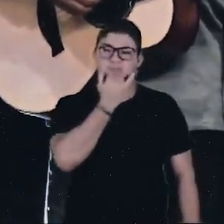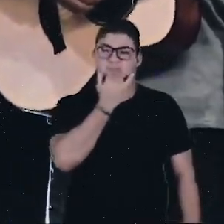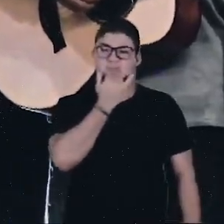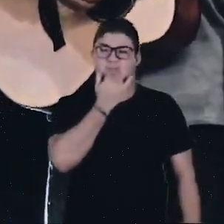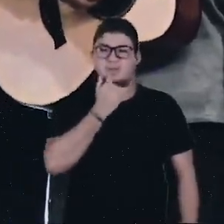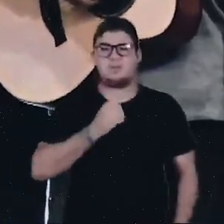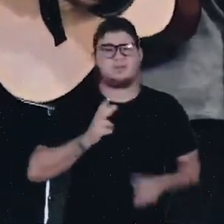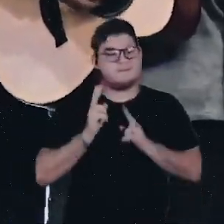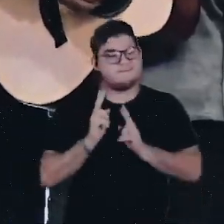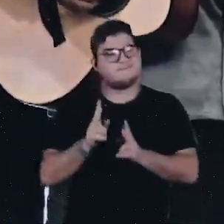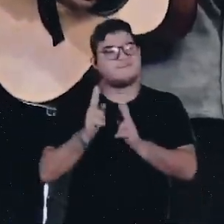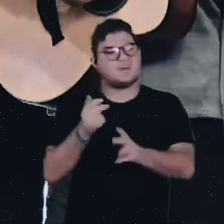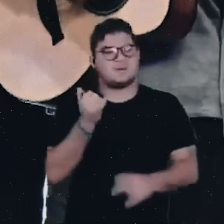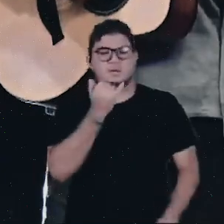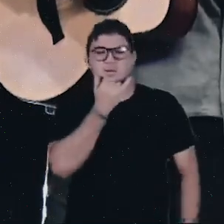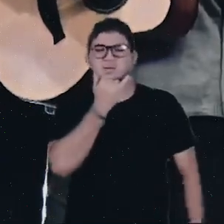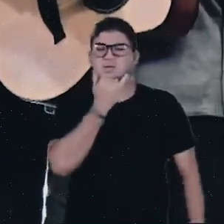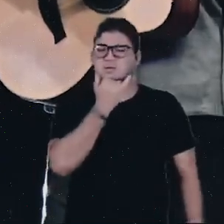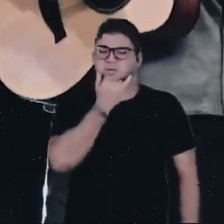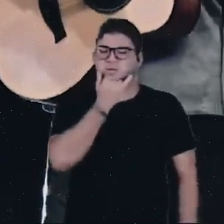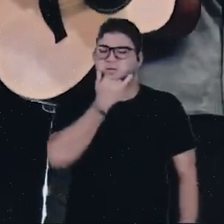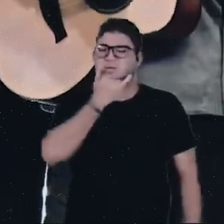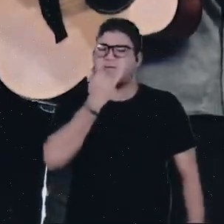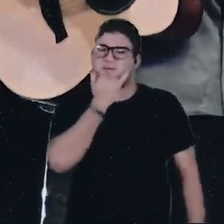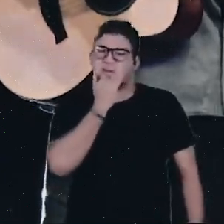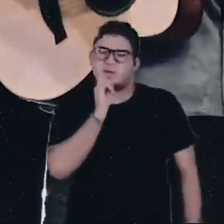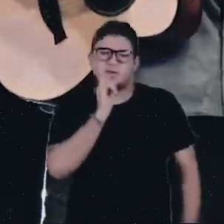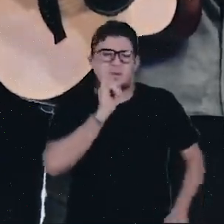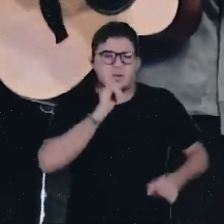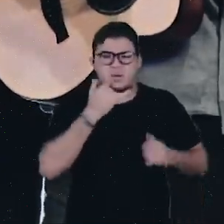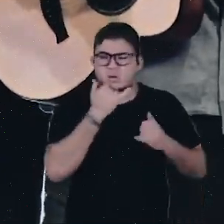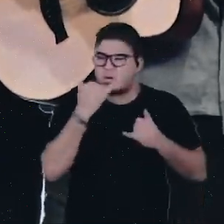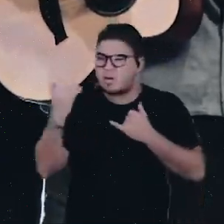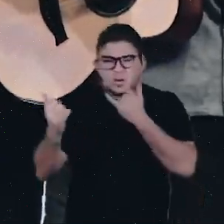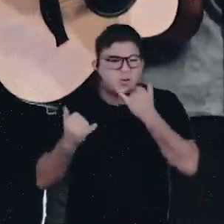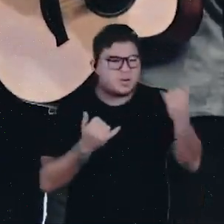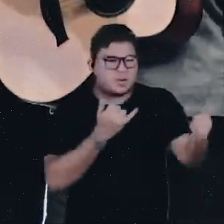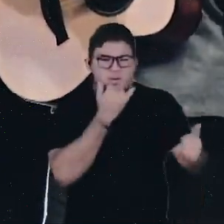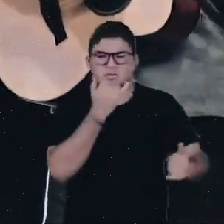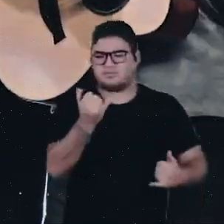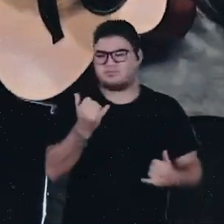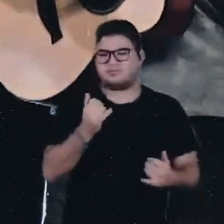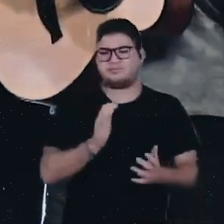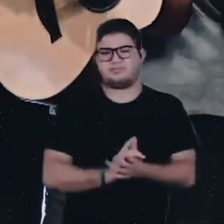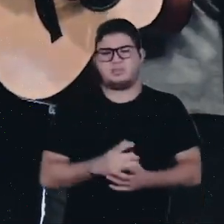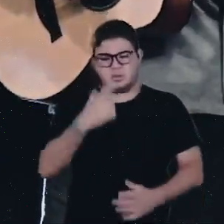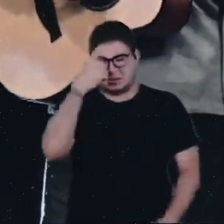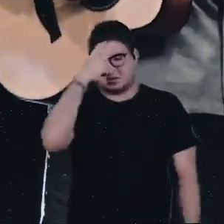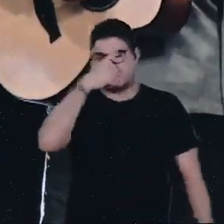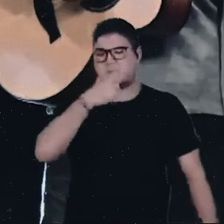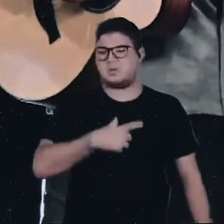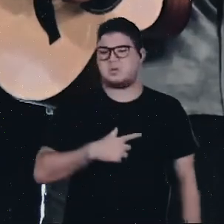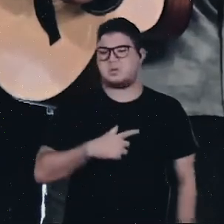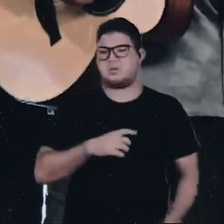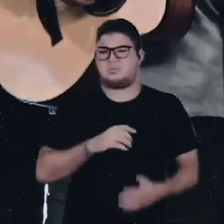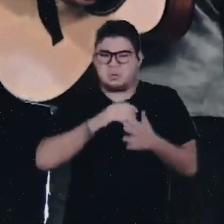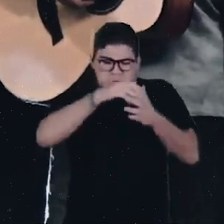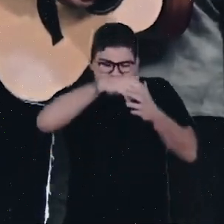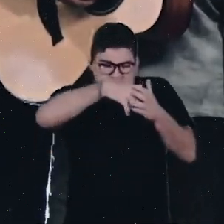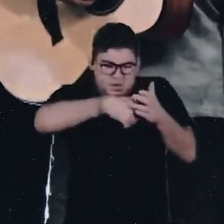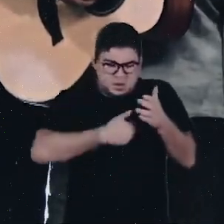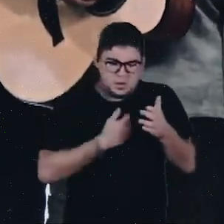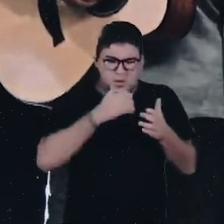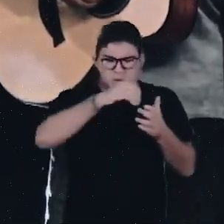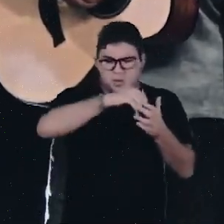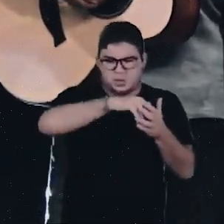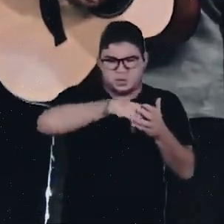e para continuar sendo perdoado, a gente tem que perdoar. Nós não somos cavadores de